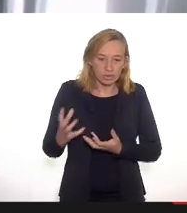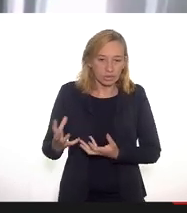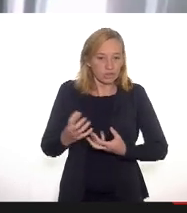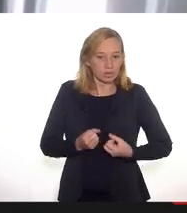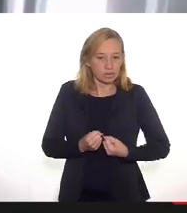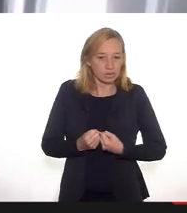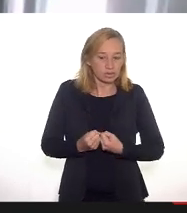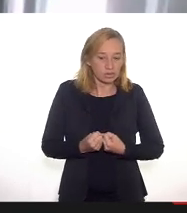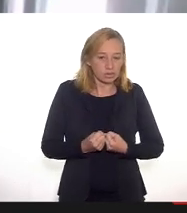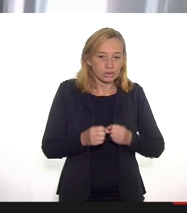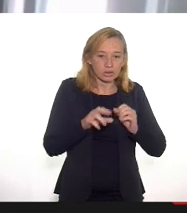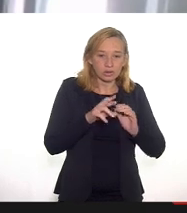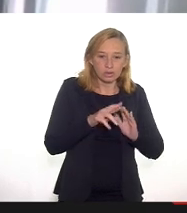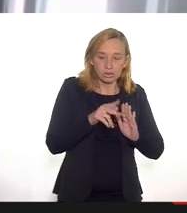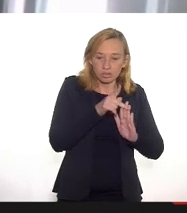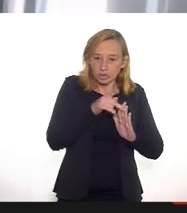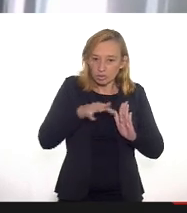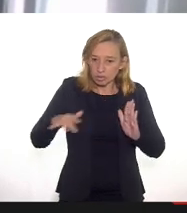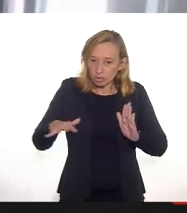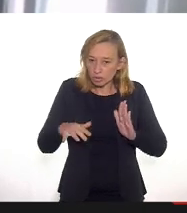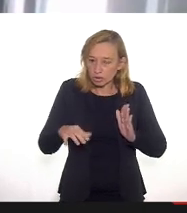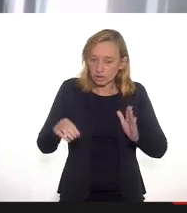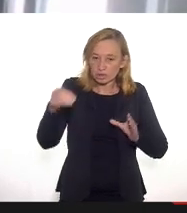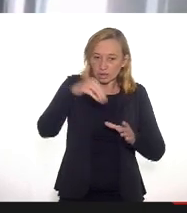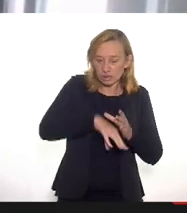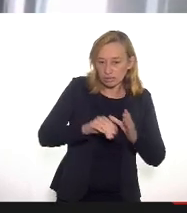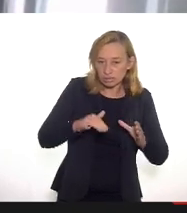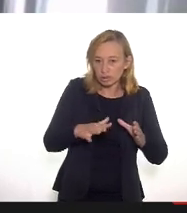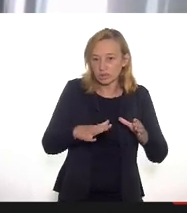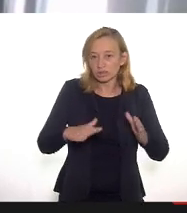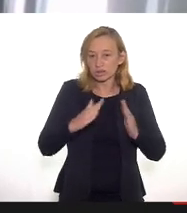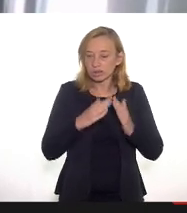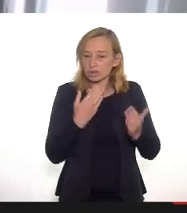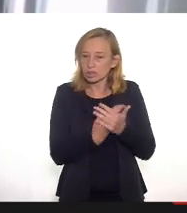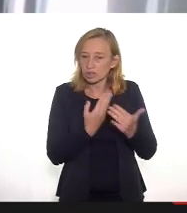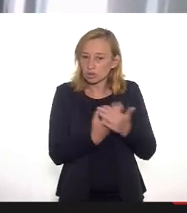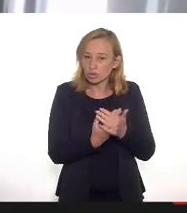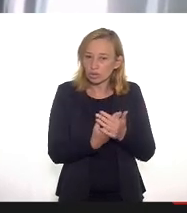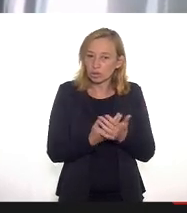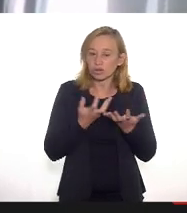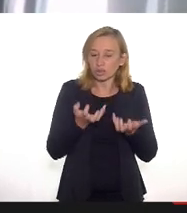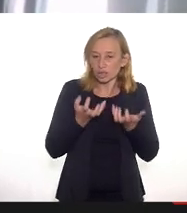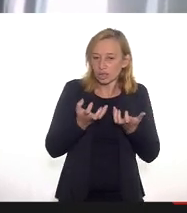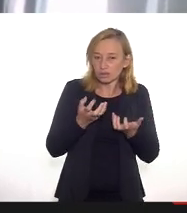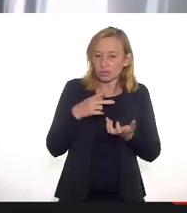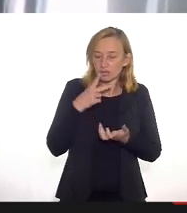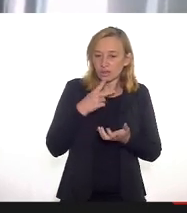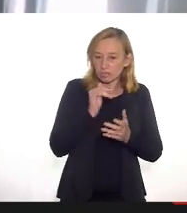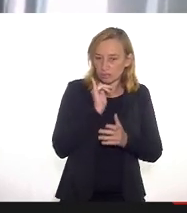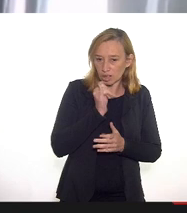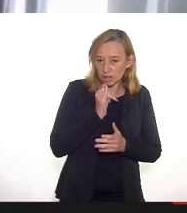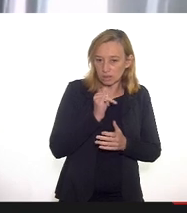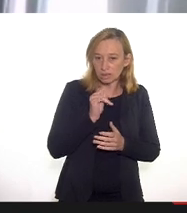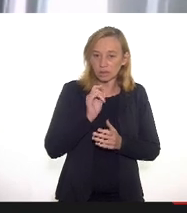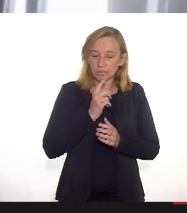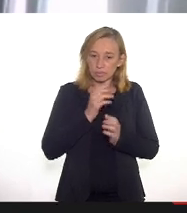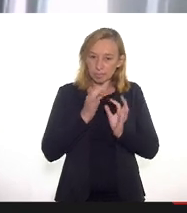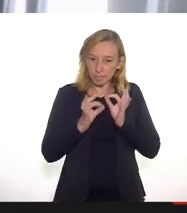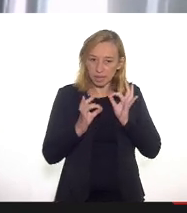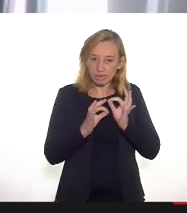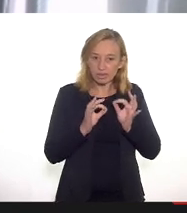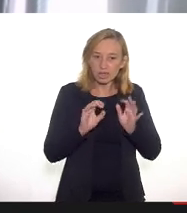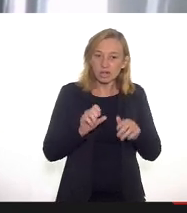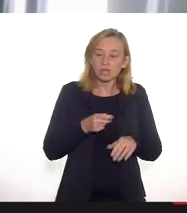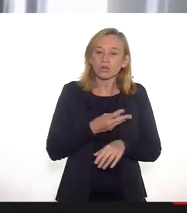chamados protocolos de sanitização nas unidades. Queria que fosse dado feito um relato, ainda que breve, a